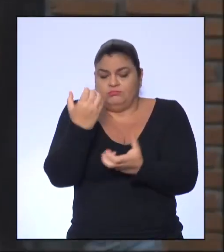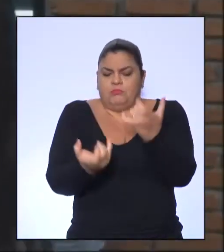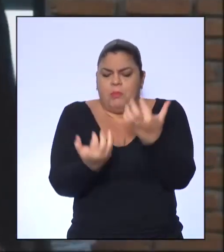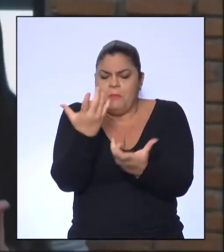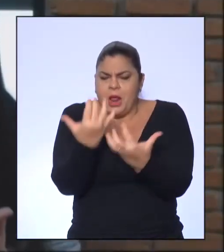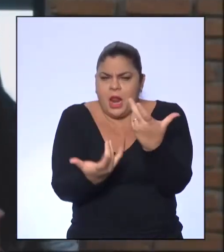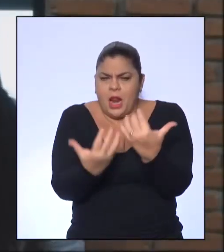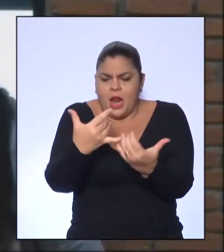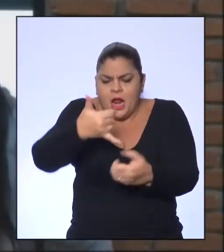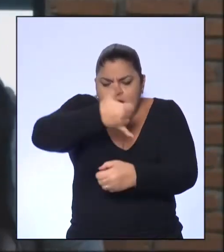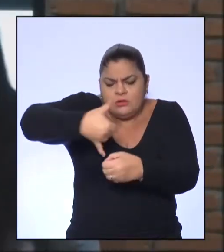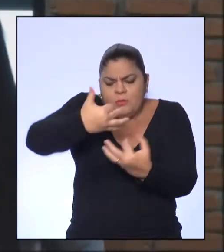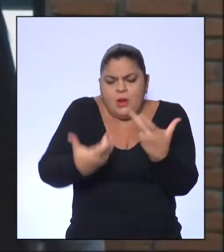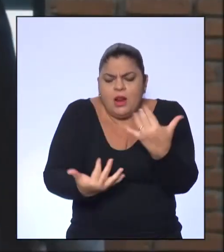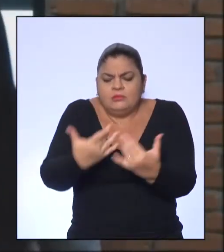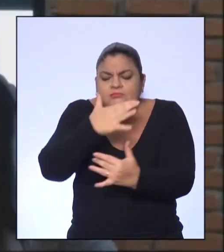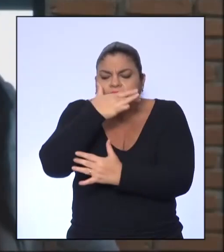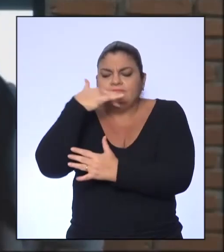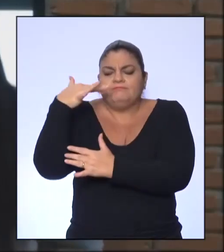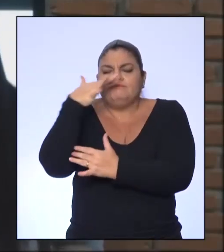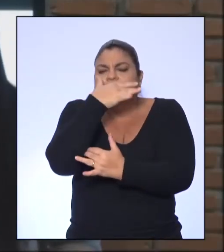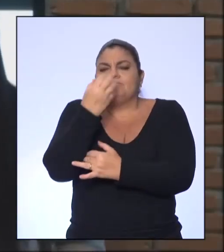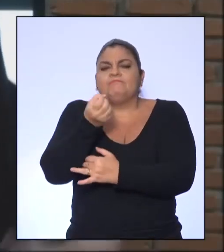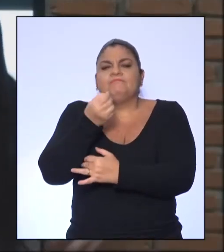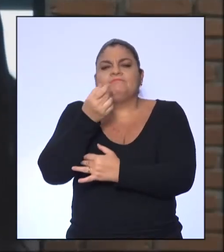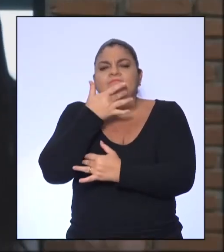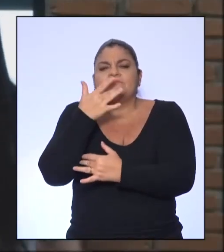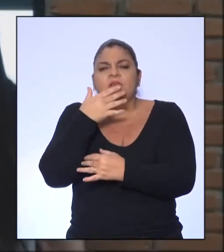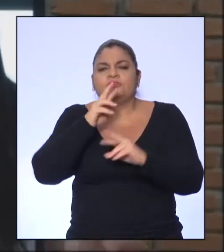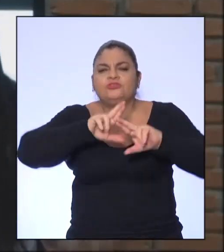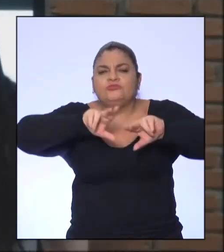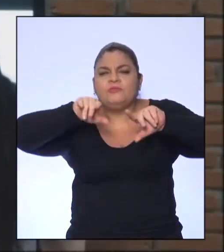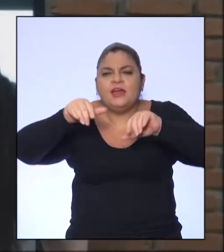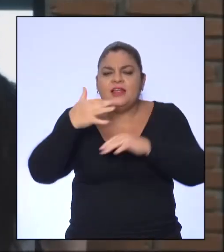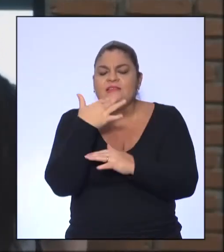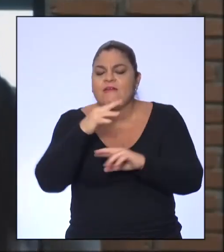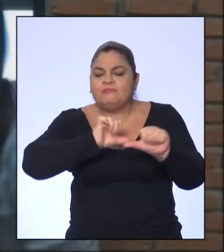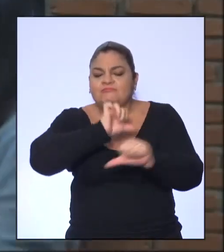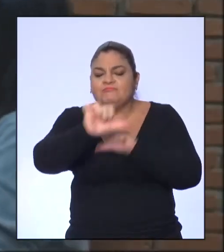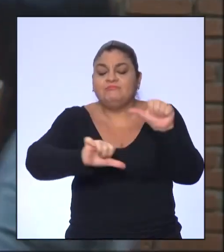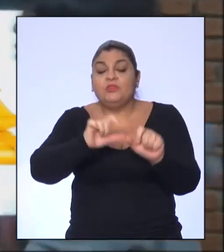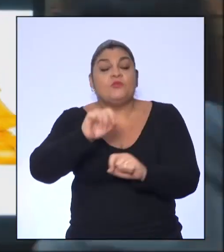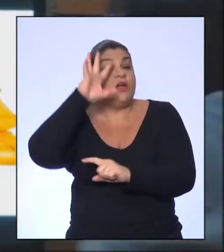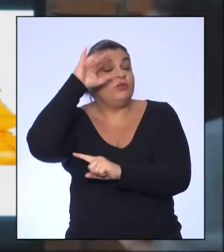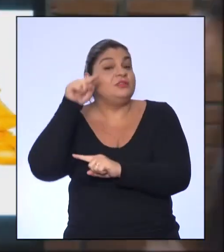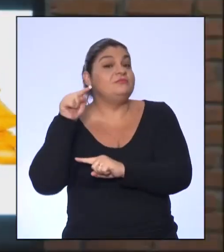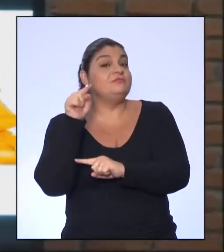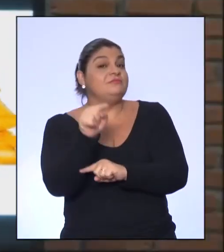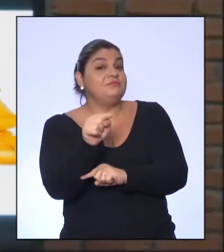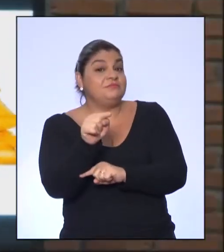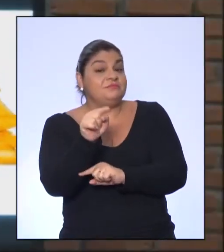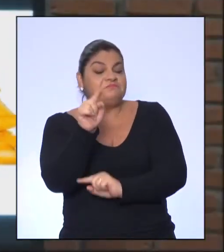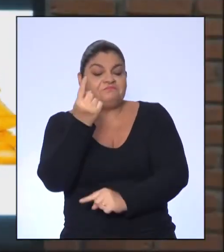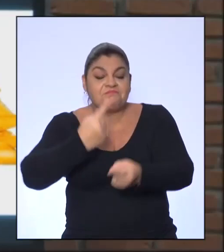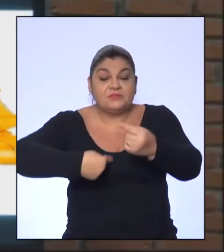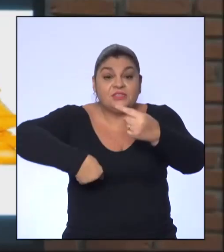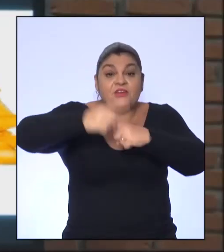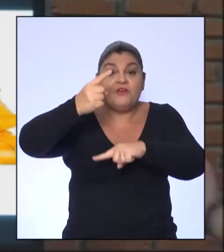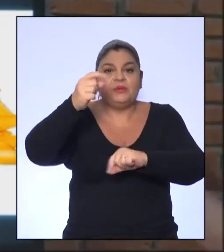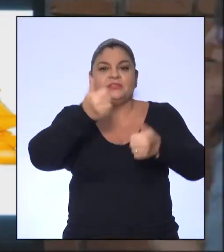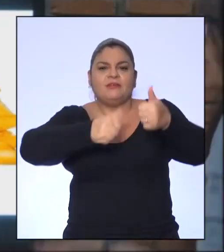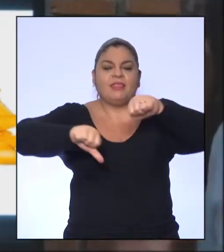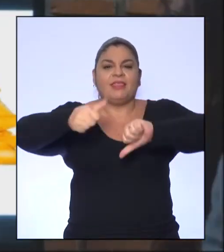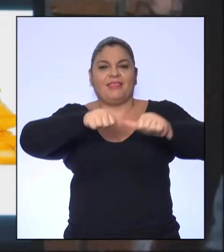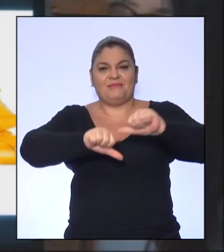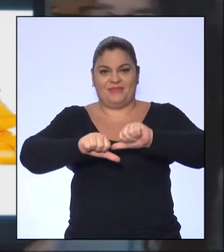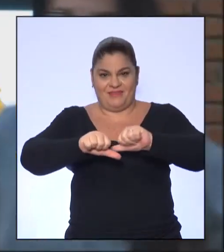batata, muda o cheiro, muda o gosto, muda a cor. Então, o que aconteceu com essa batata? Uma transformação química. Quando